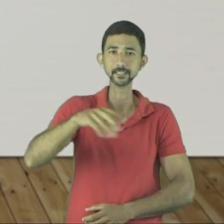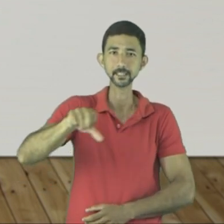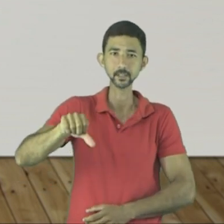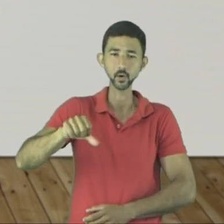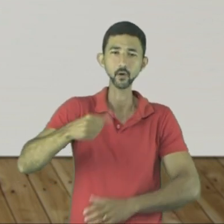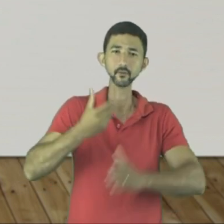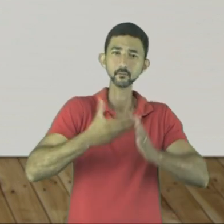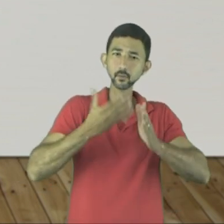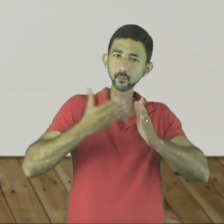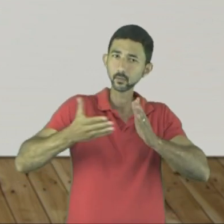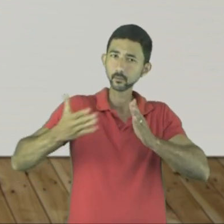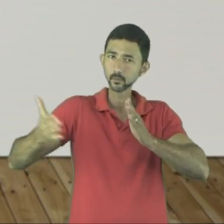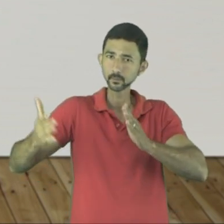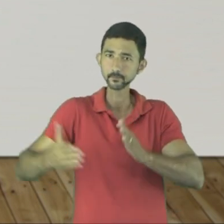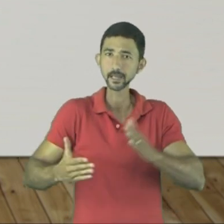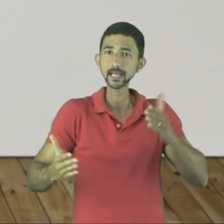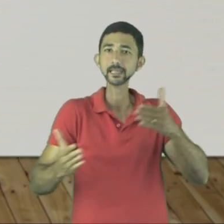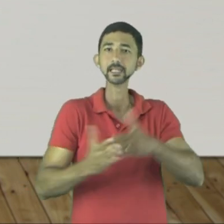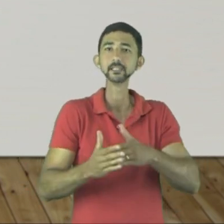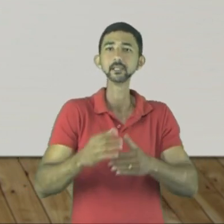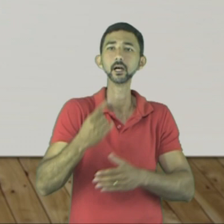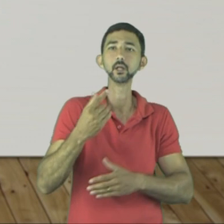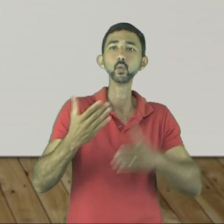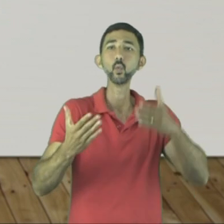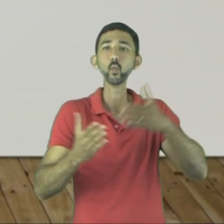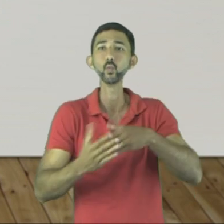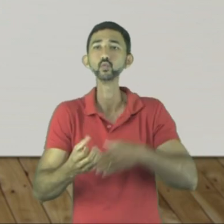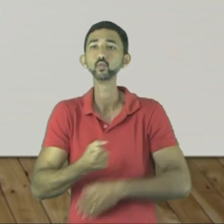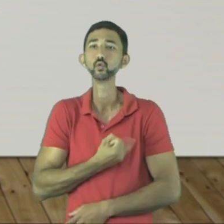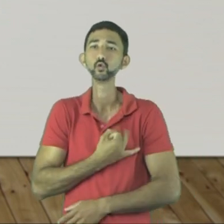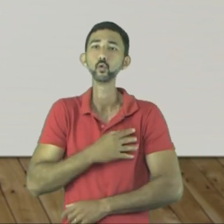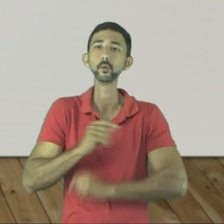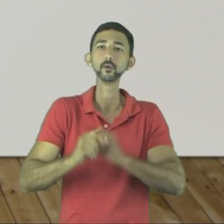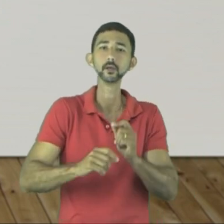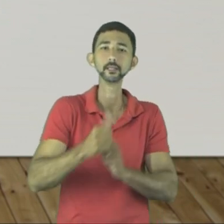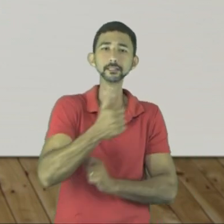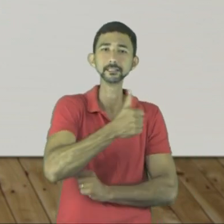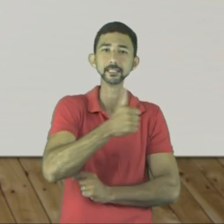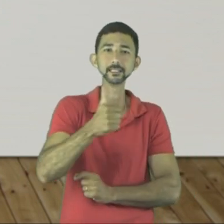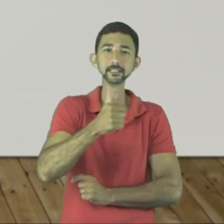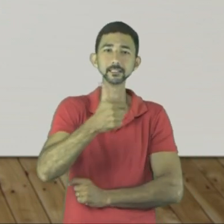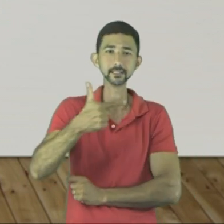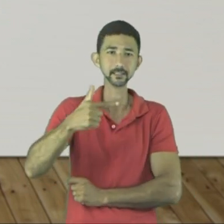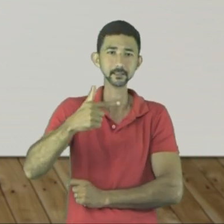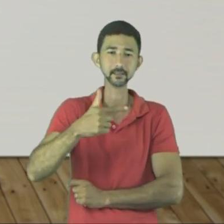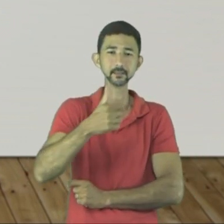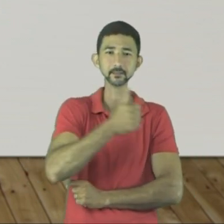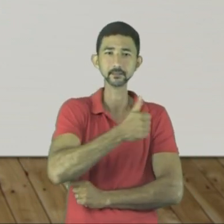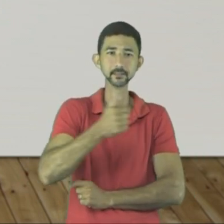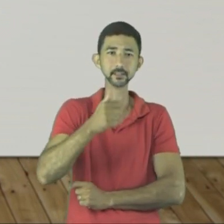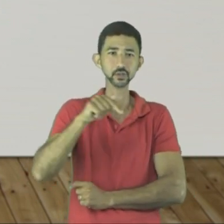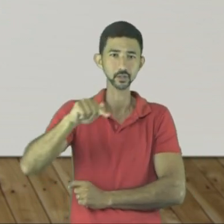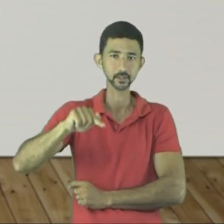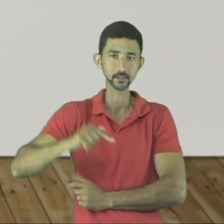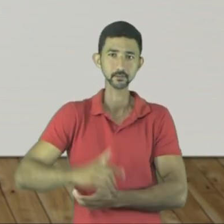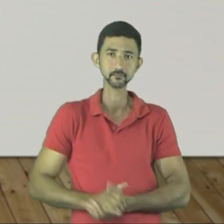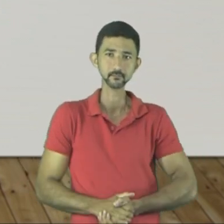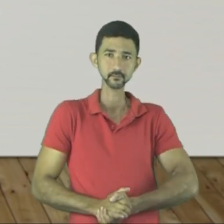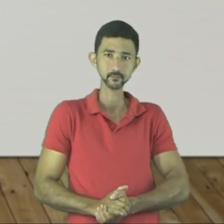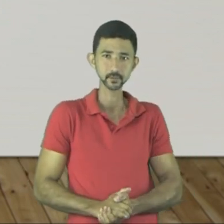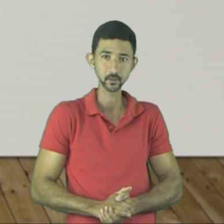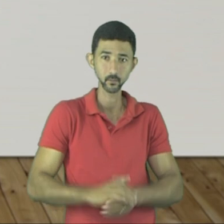39 e assim por diante, até chegar no último aqui, ó, no 117. Lembrando que essa tabela vai até